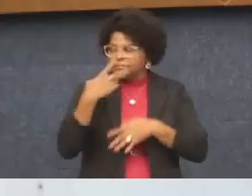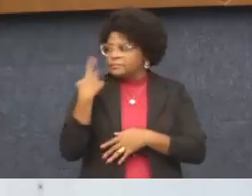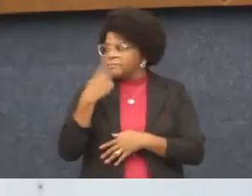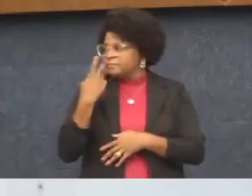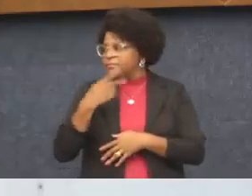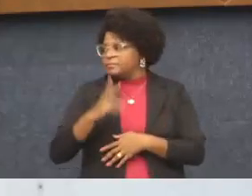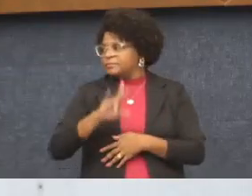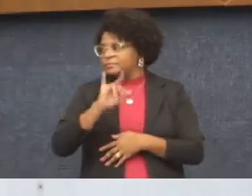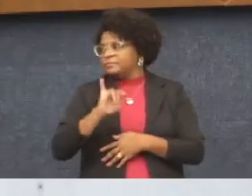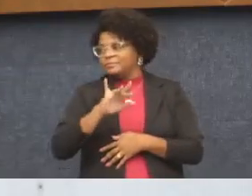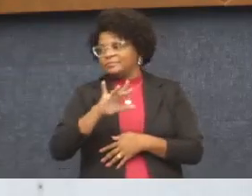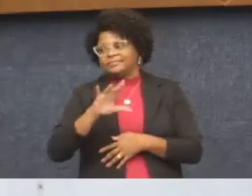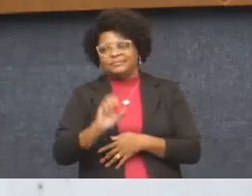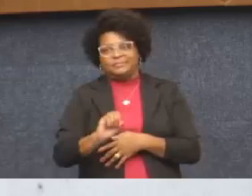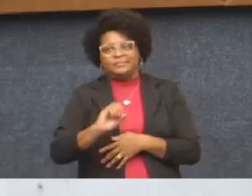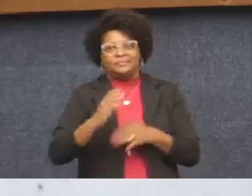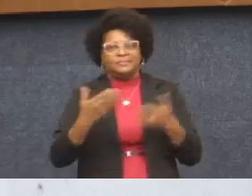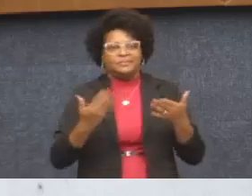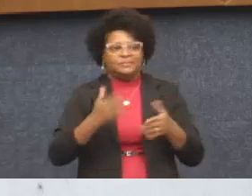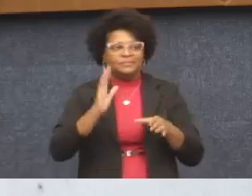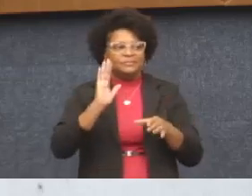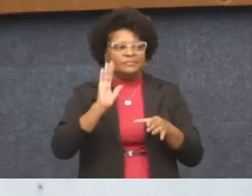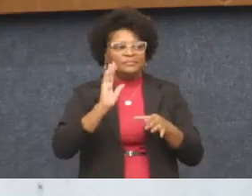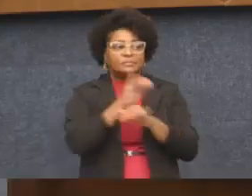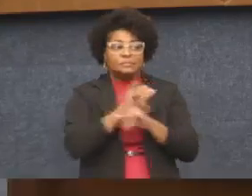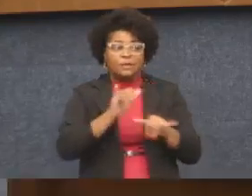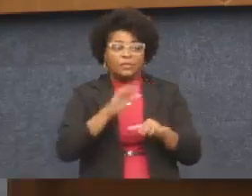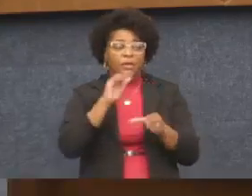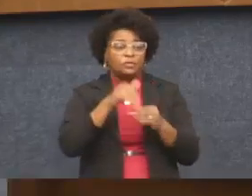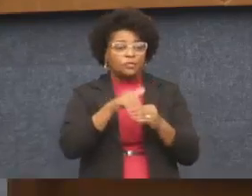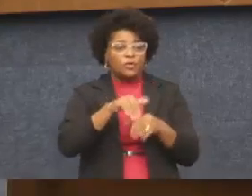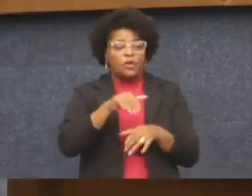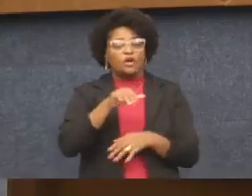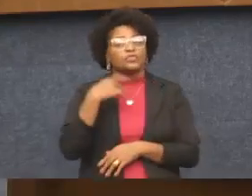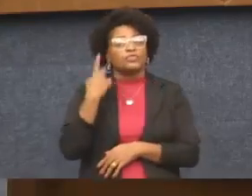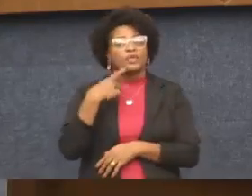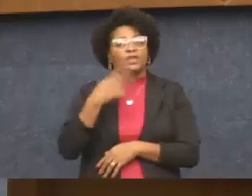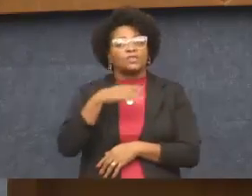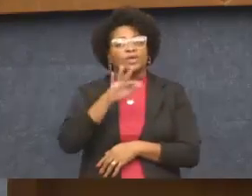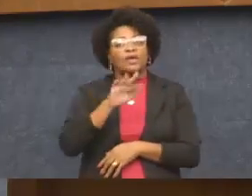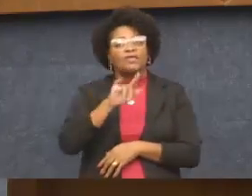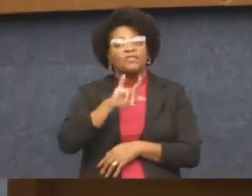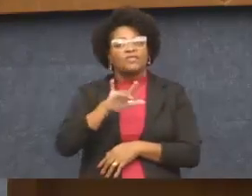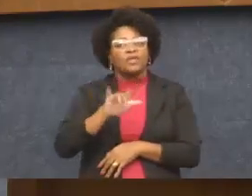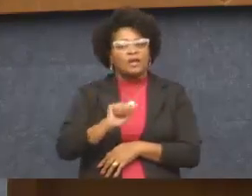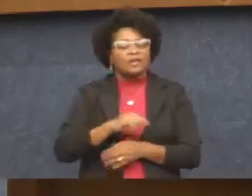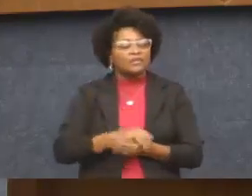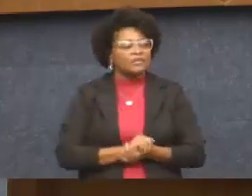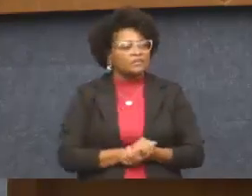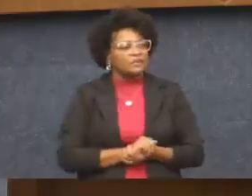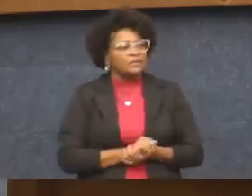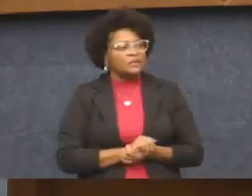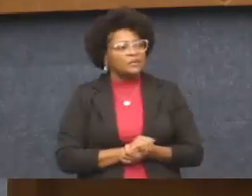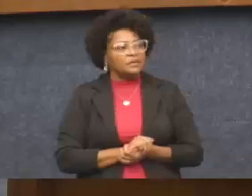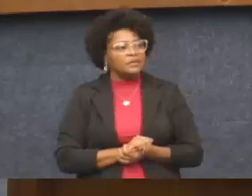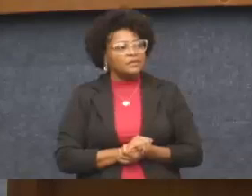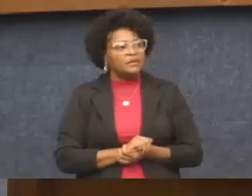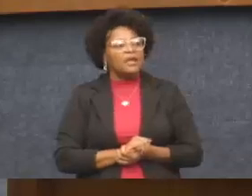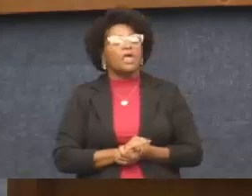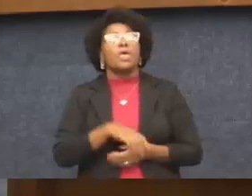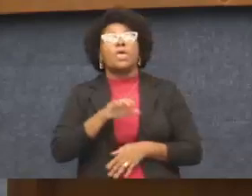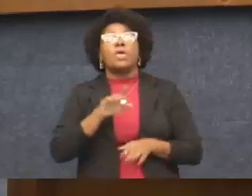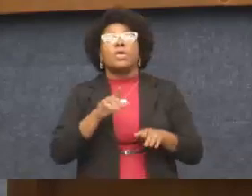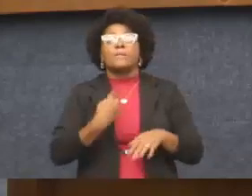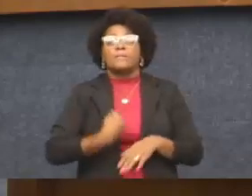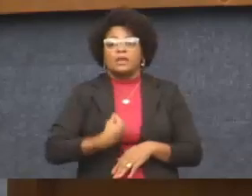Tabu. Para declarar voto, vereadora Flávia Borja. Só para declarar o meu voto, apesar de ser da mesa diretora,